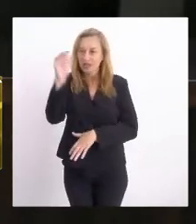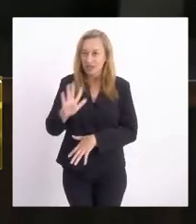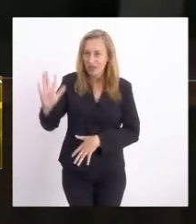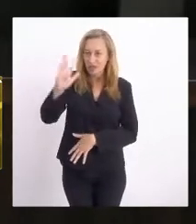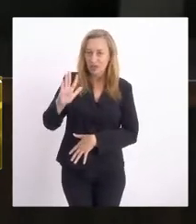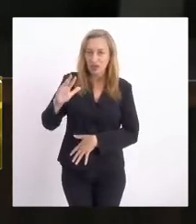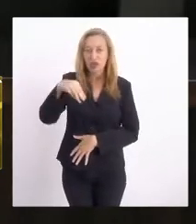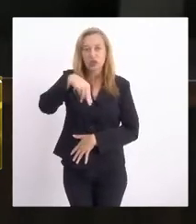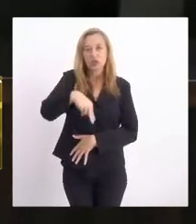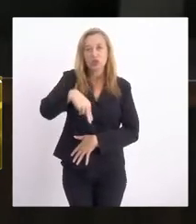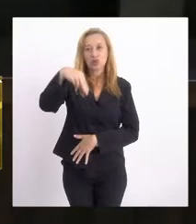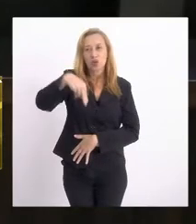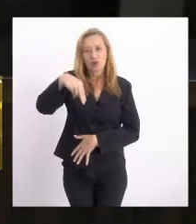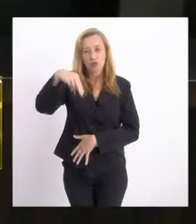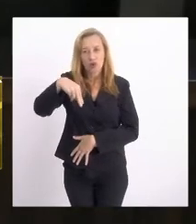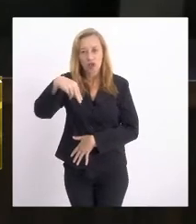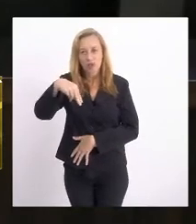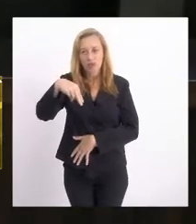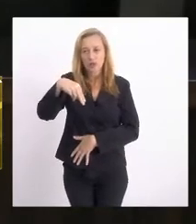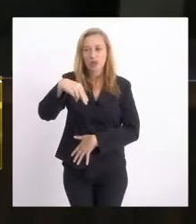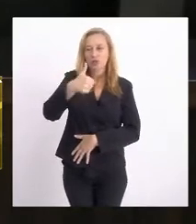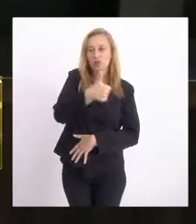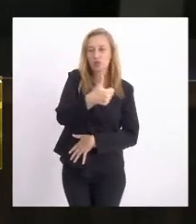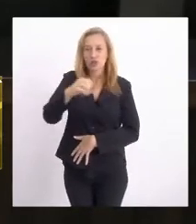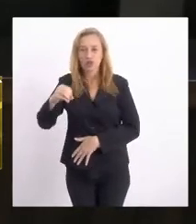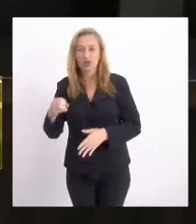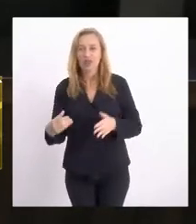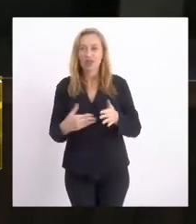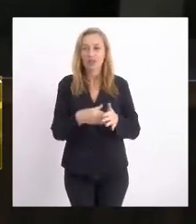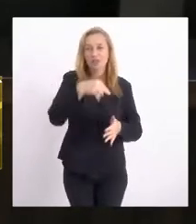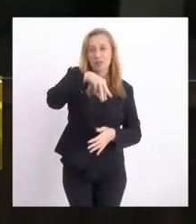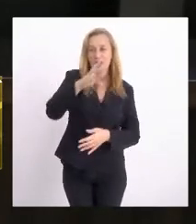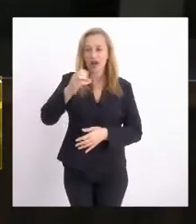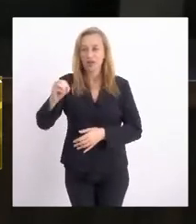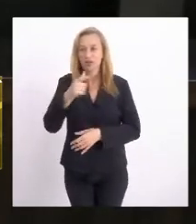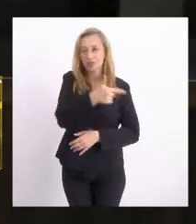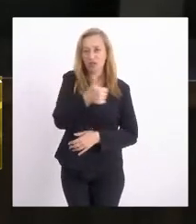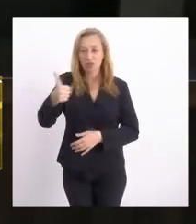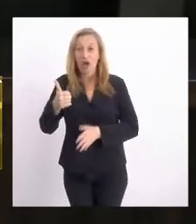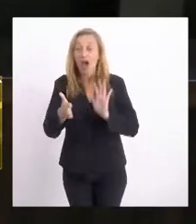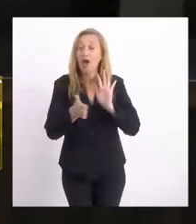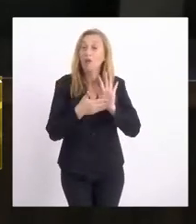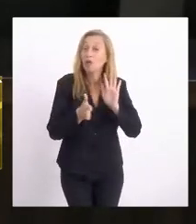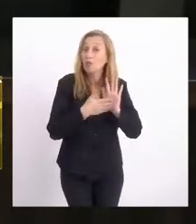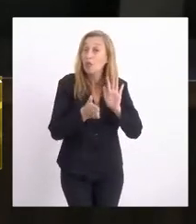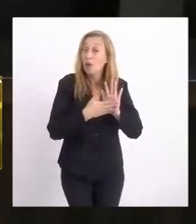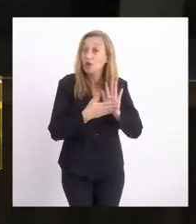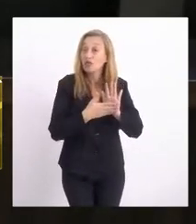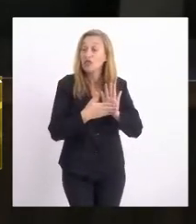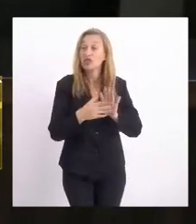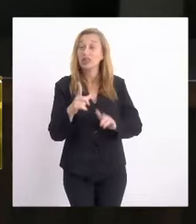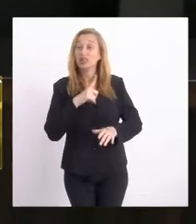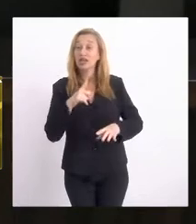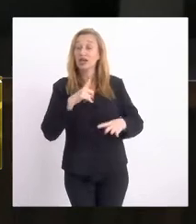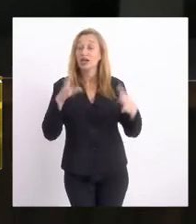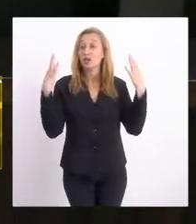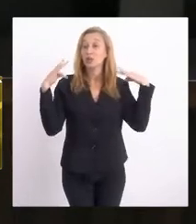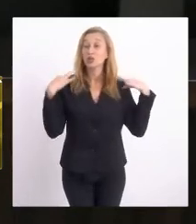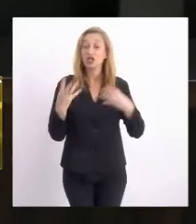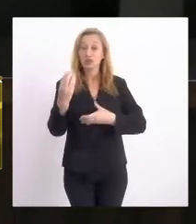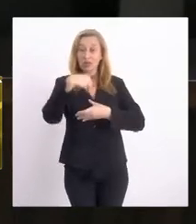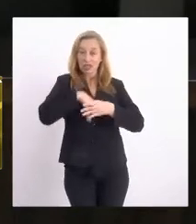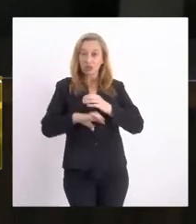novembro de 2020 e março de 2021 a proposta foi promover o turismo interno